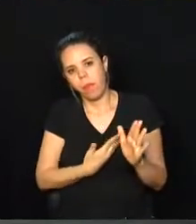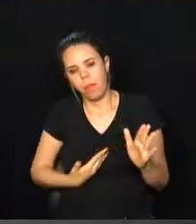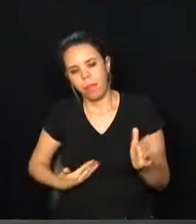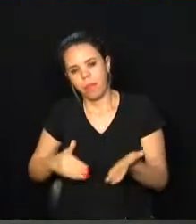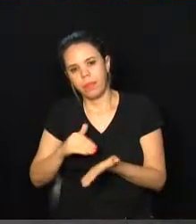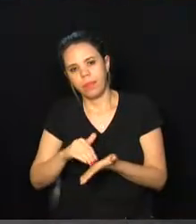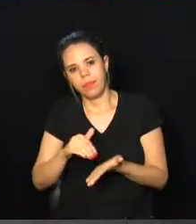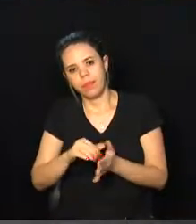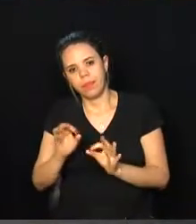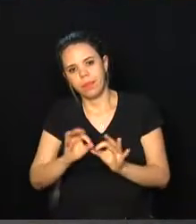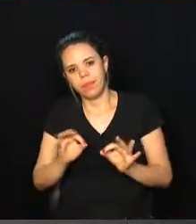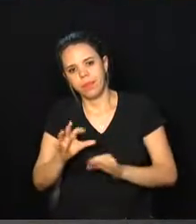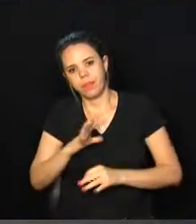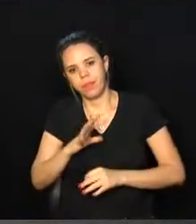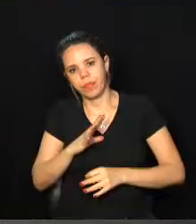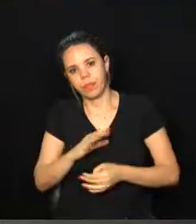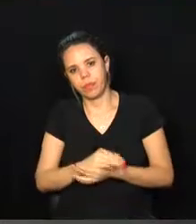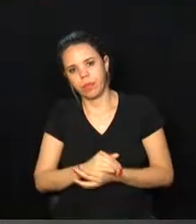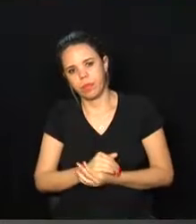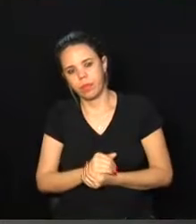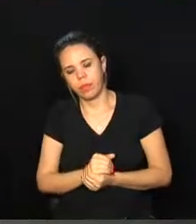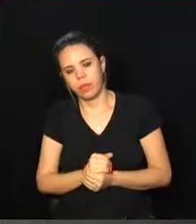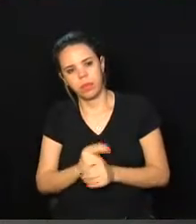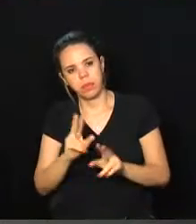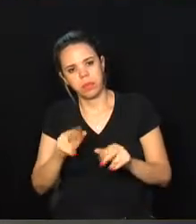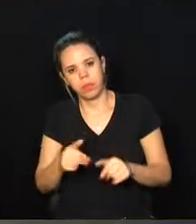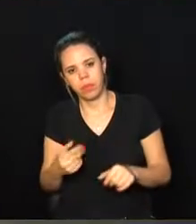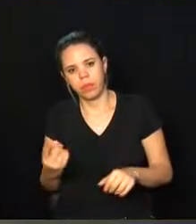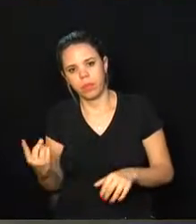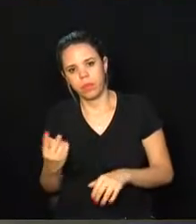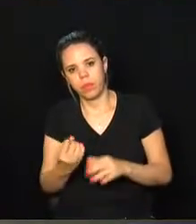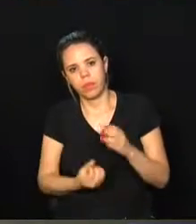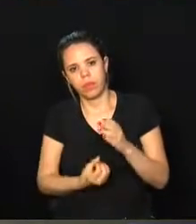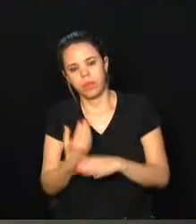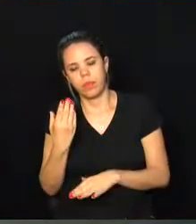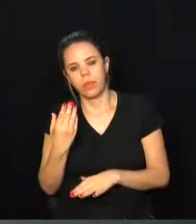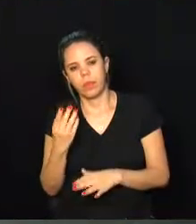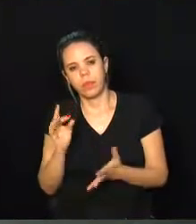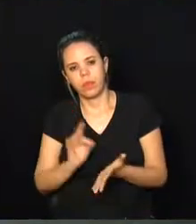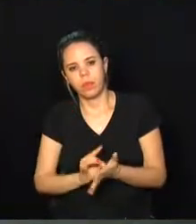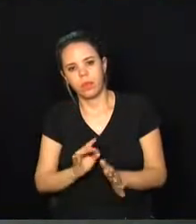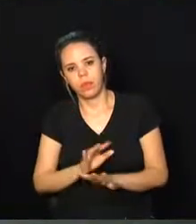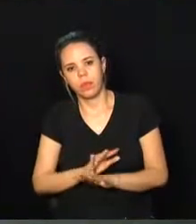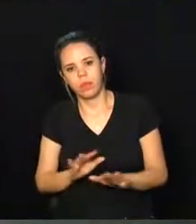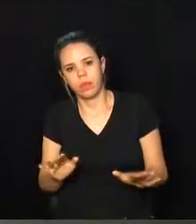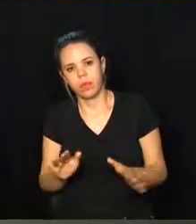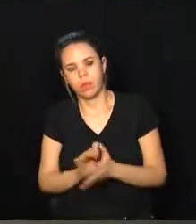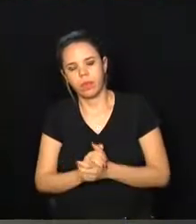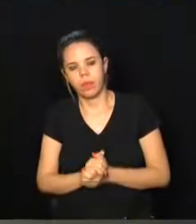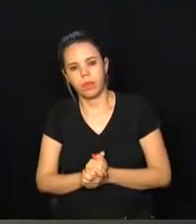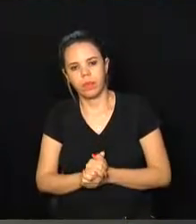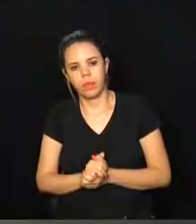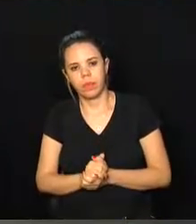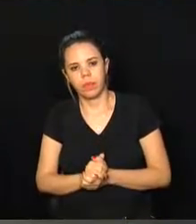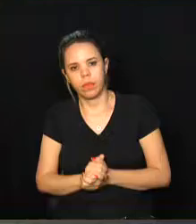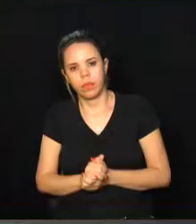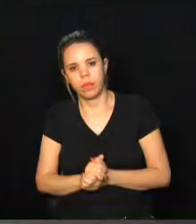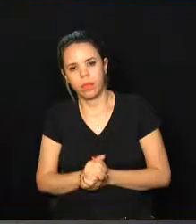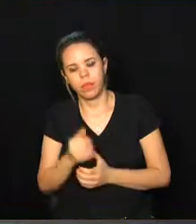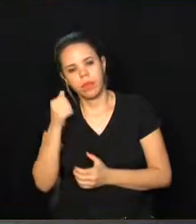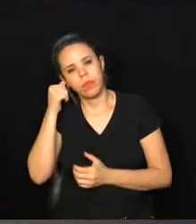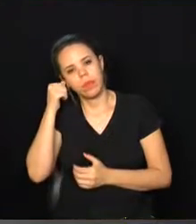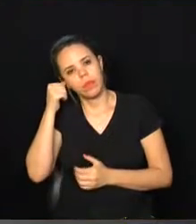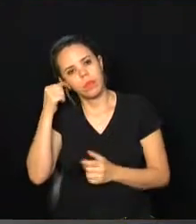escritório de planejamento da cidade. Nunca apareceu, nunca foi efetivado, né? Então, as coisas não